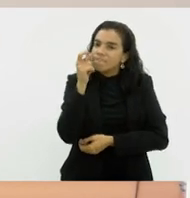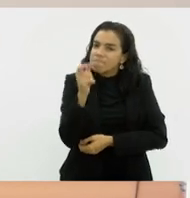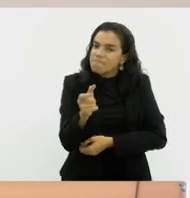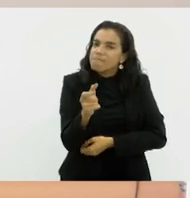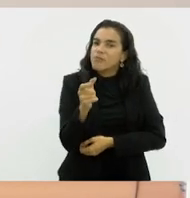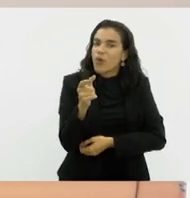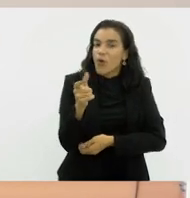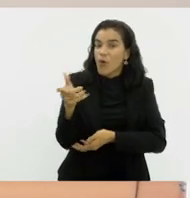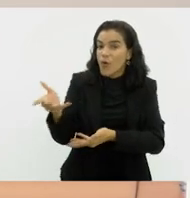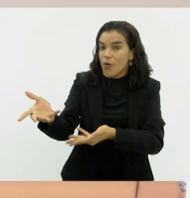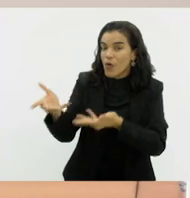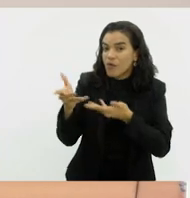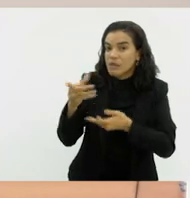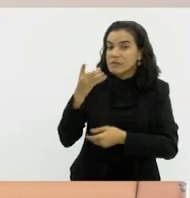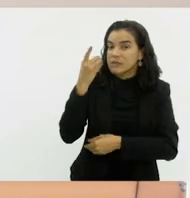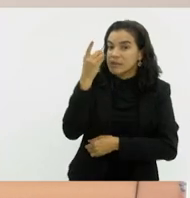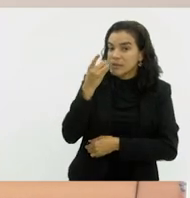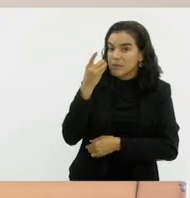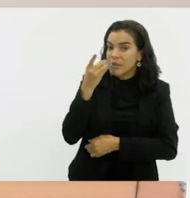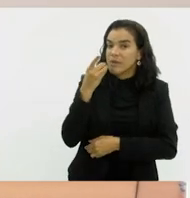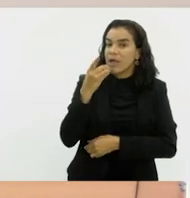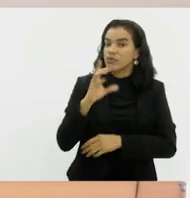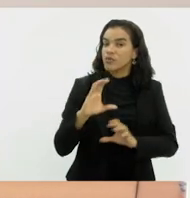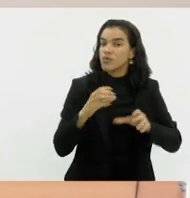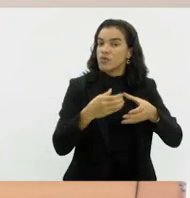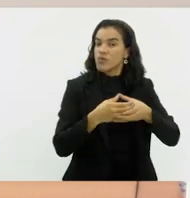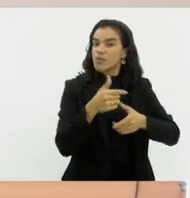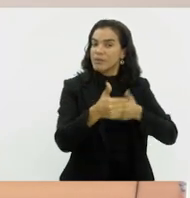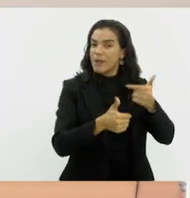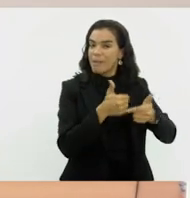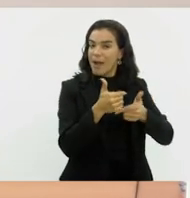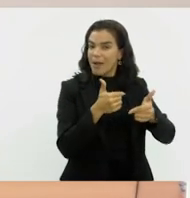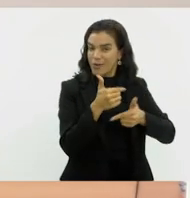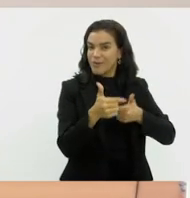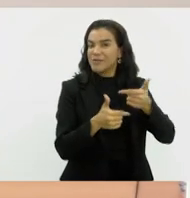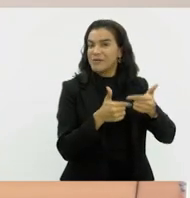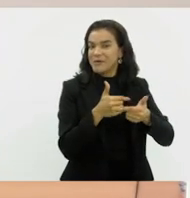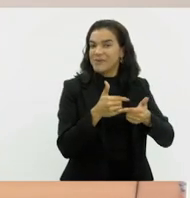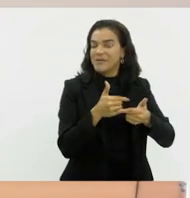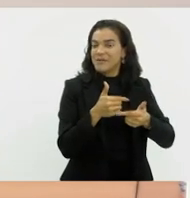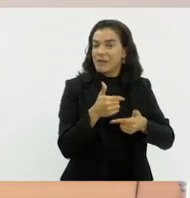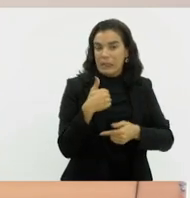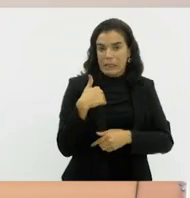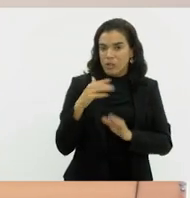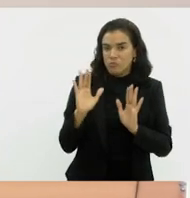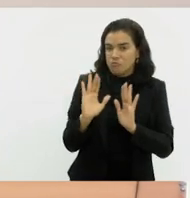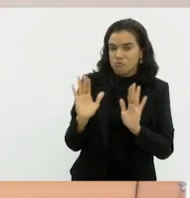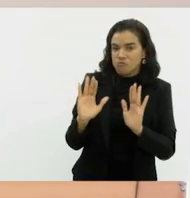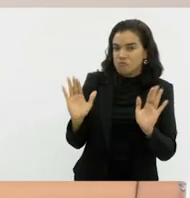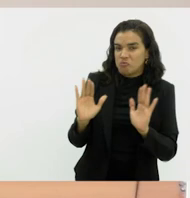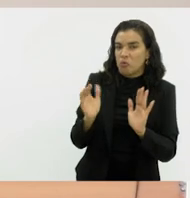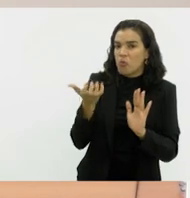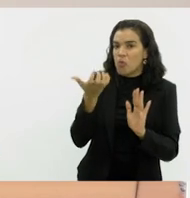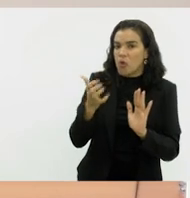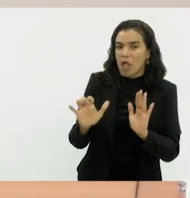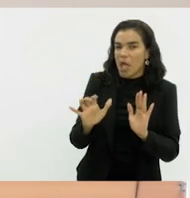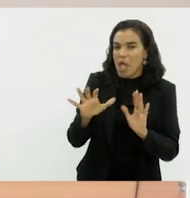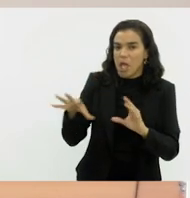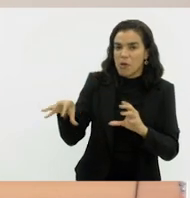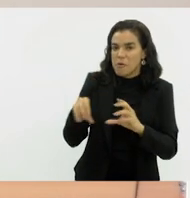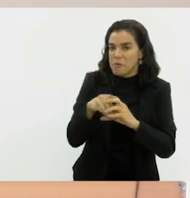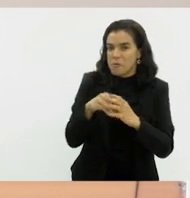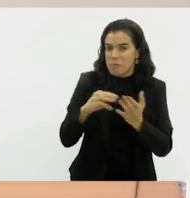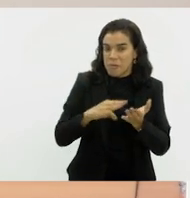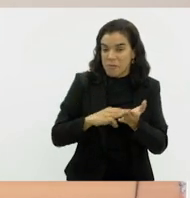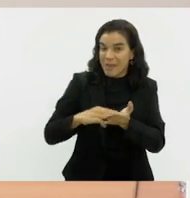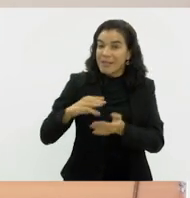senhor convidasse os deputados da frente parlamentar, né? A gente não está nem buscando assento no... Deputada